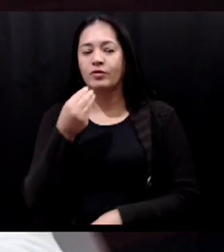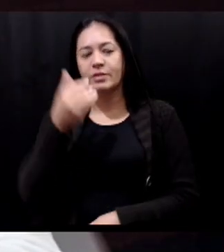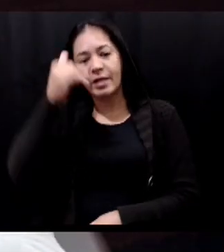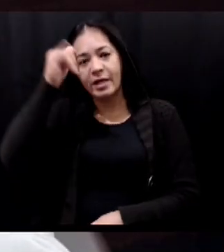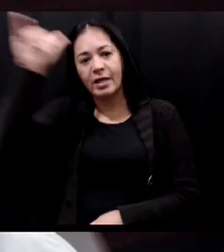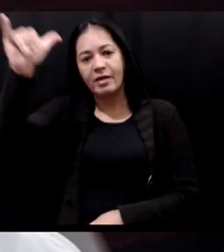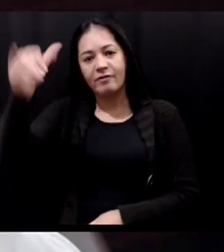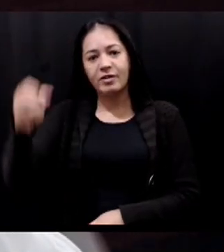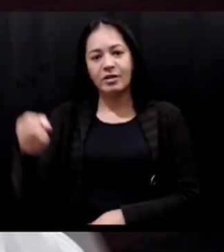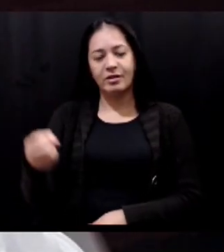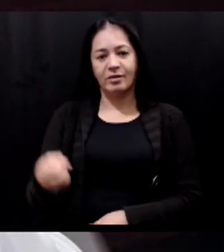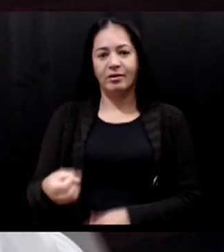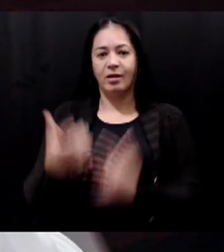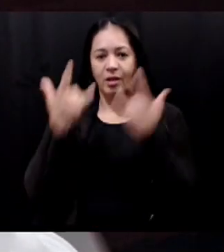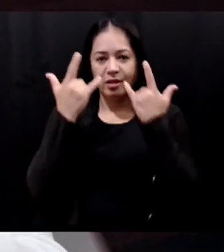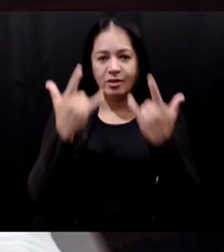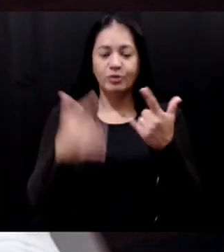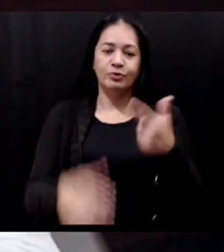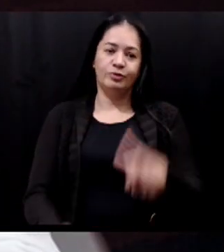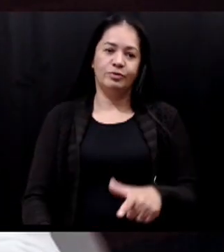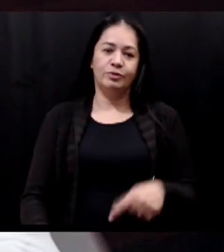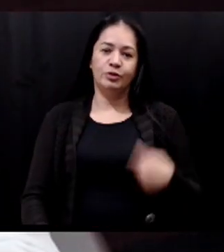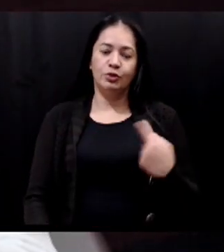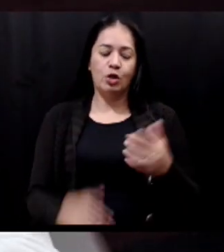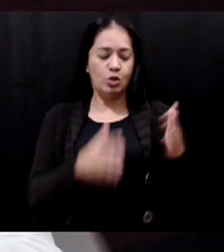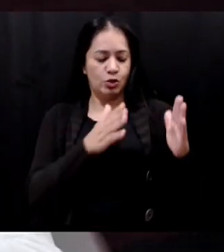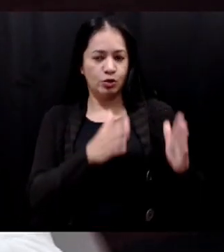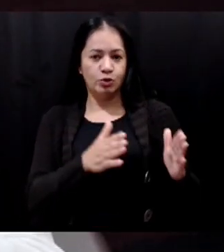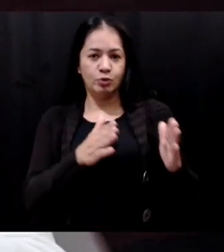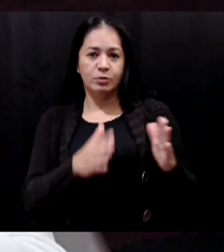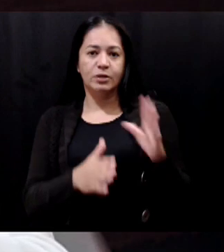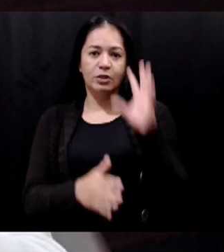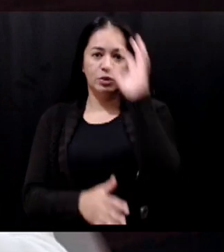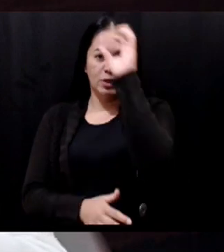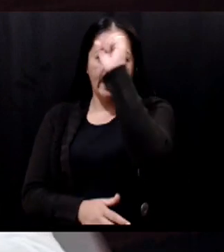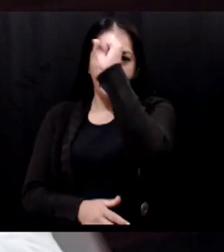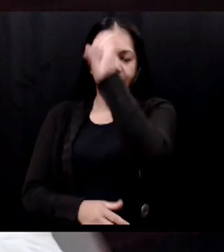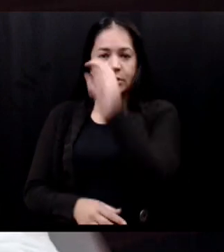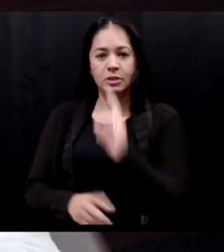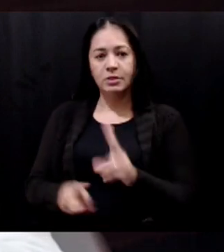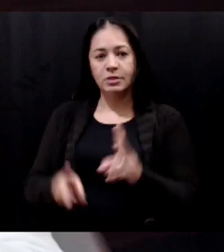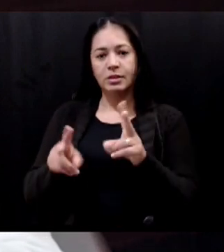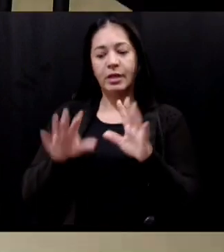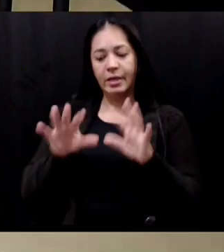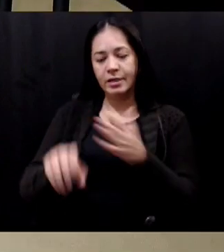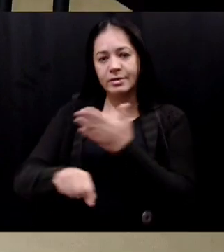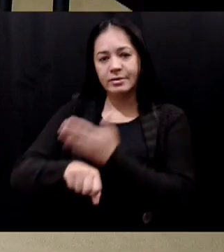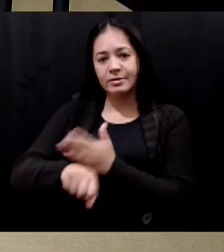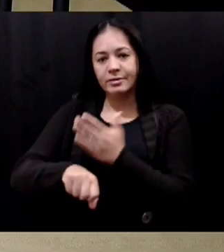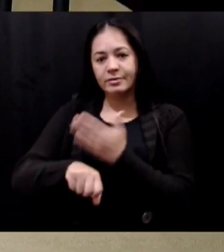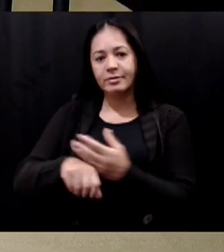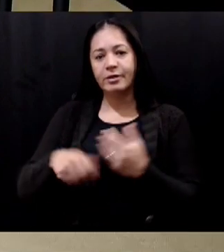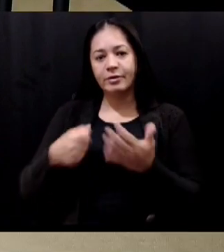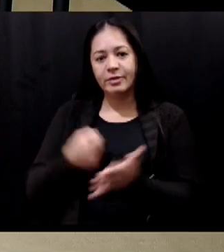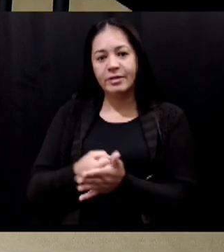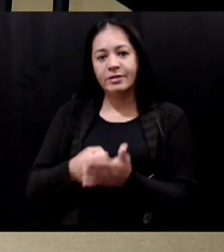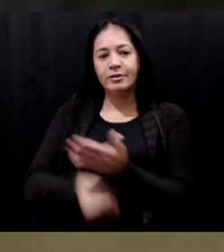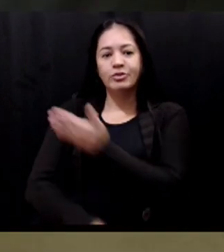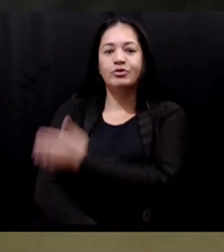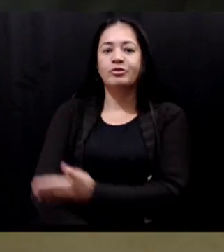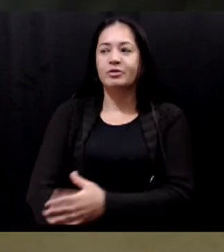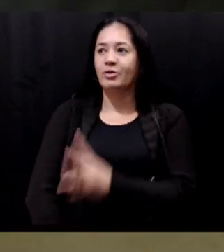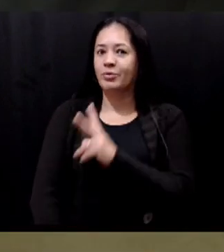né? A gente está num processo de constante aprendizagem, então esse treino exige essa disciplina também. Nossa, gente,